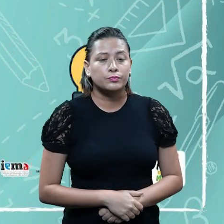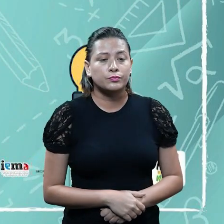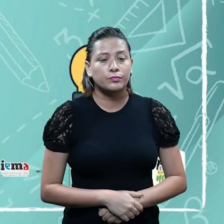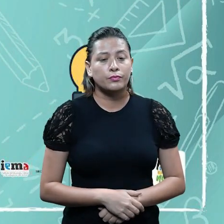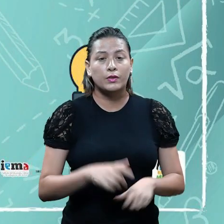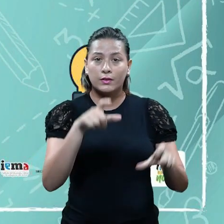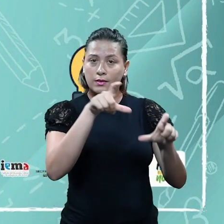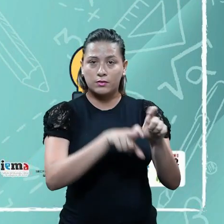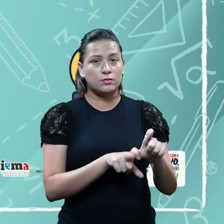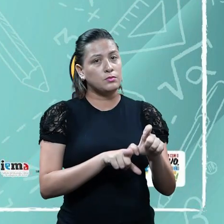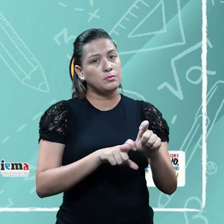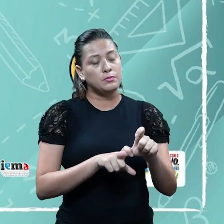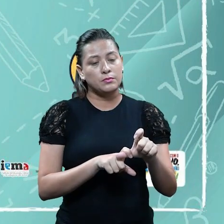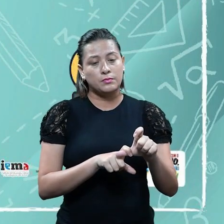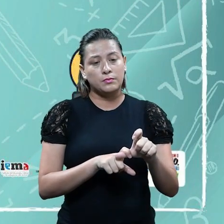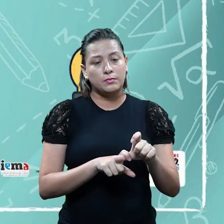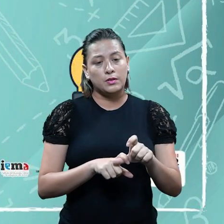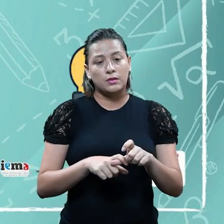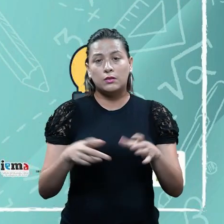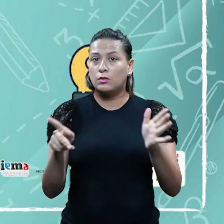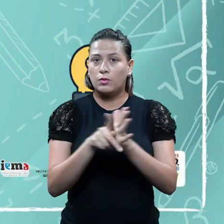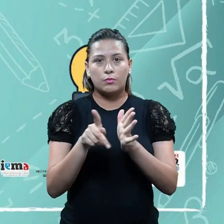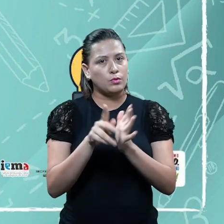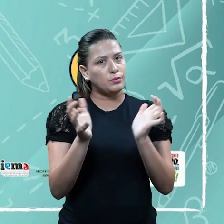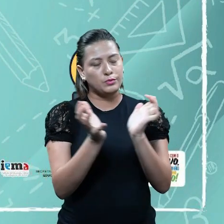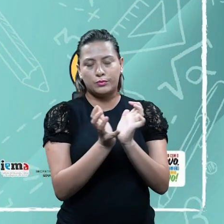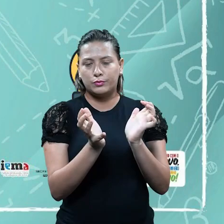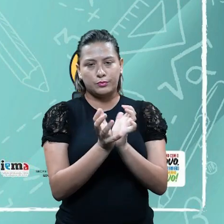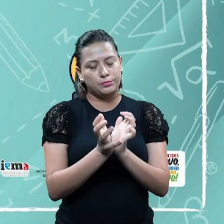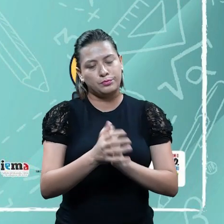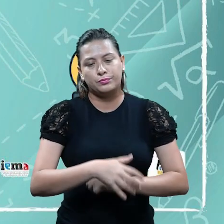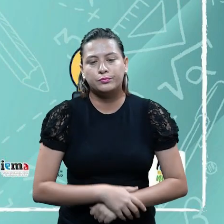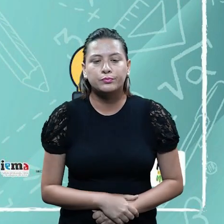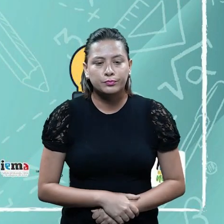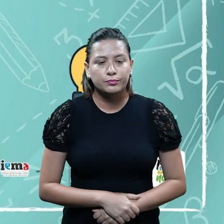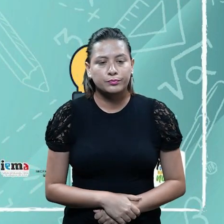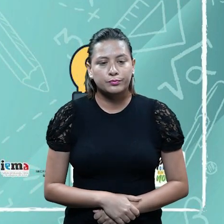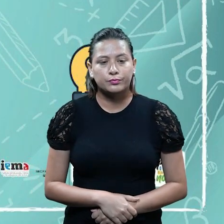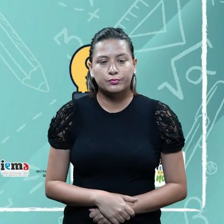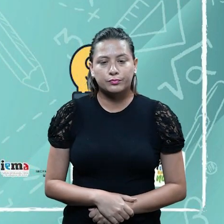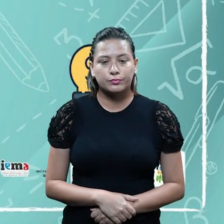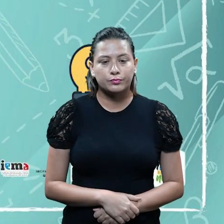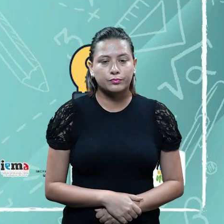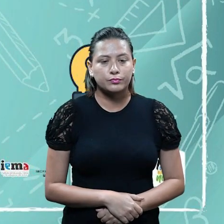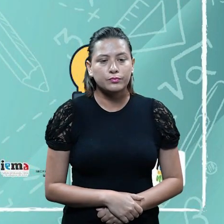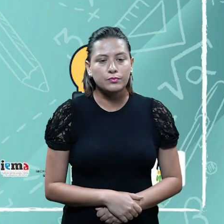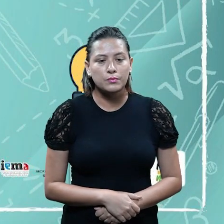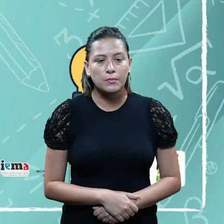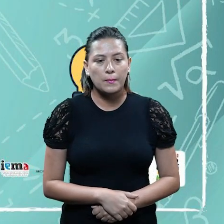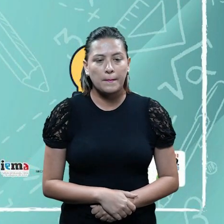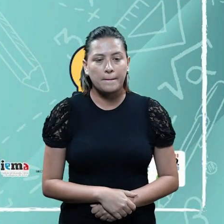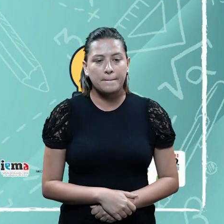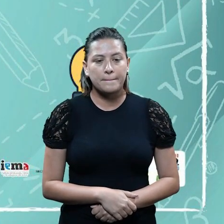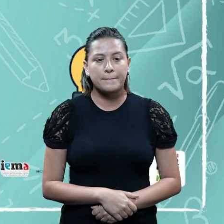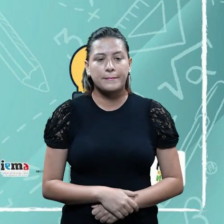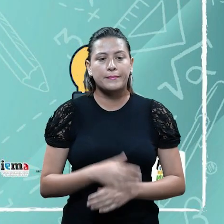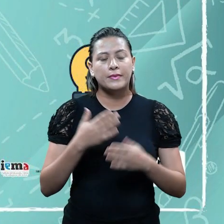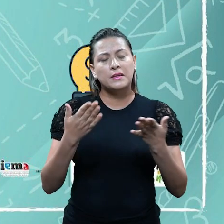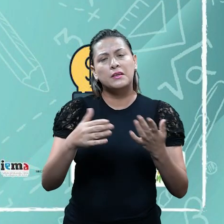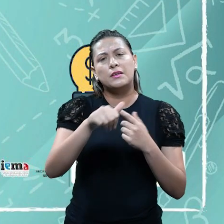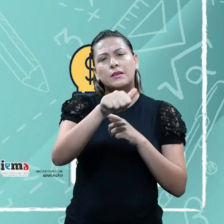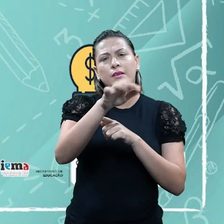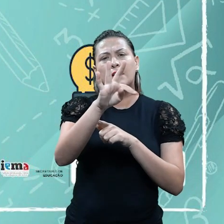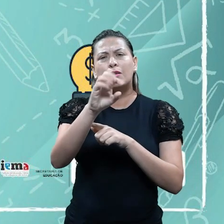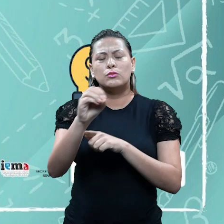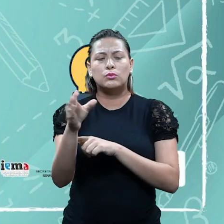Então, também denominada saída de recurso, redução de ativos ou aumento de passivos, decorrentes de atos não cooperativos. E o que é ato